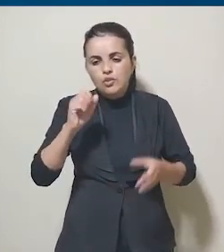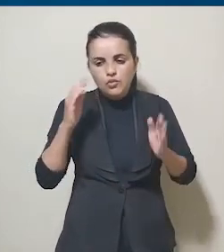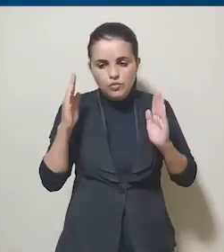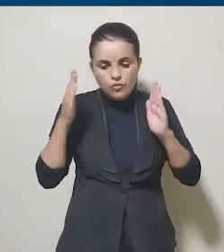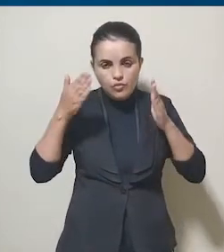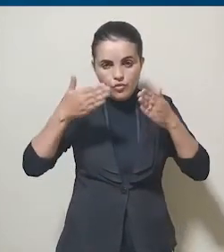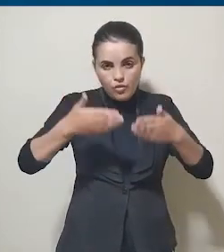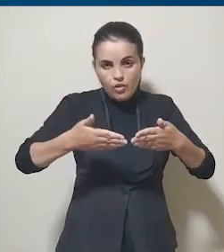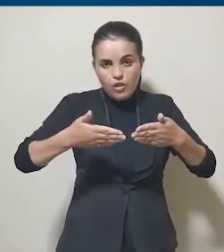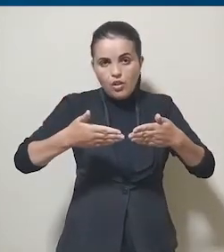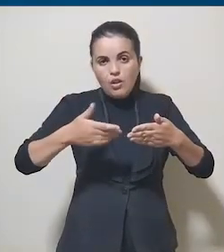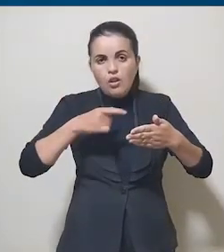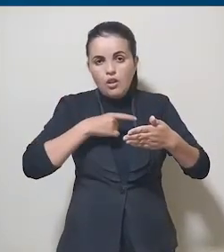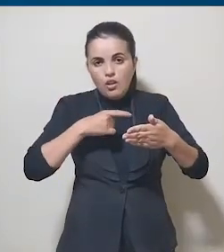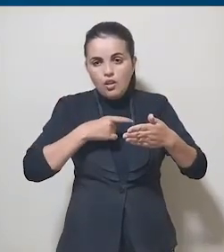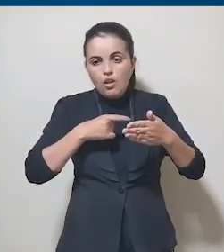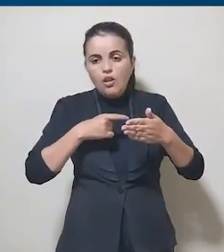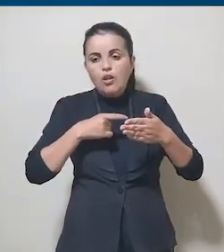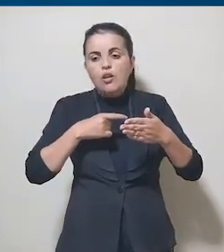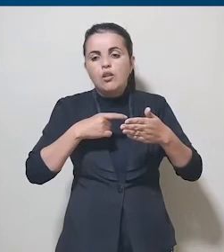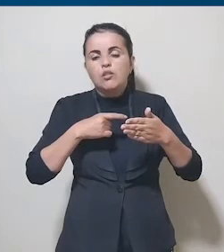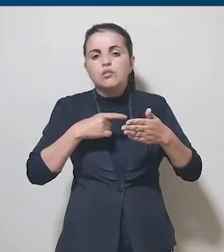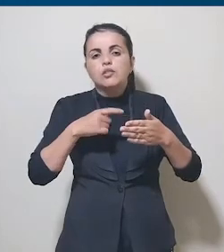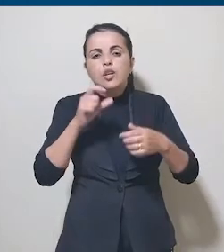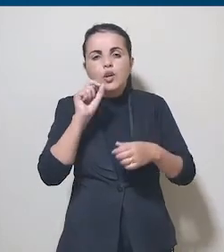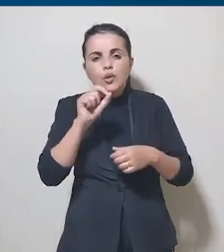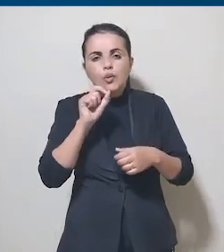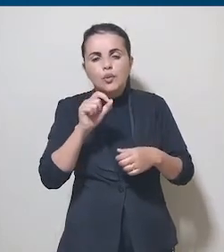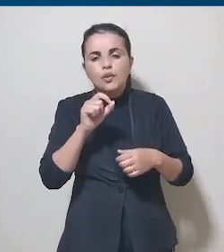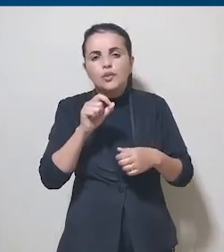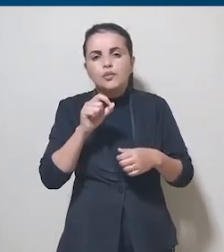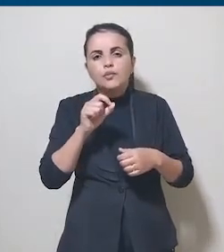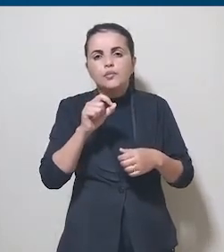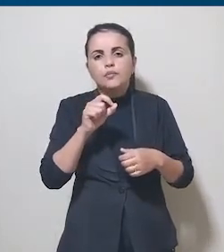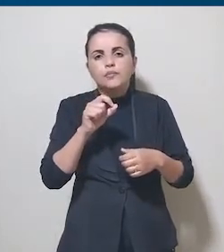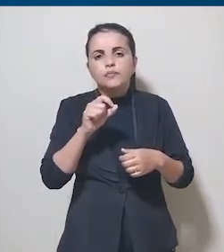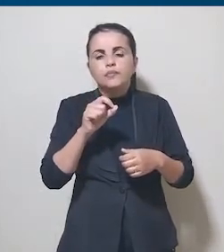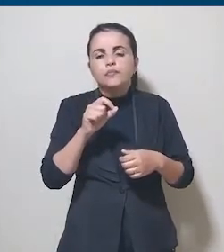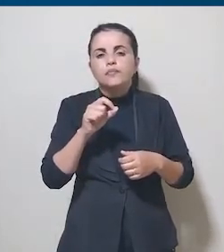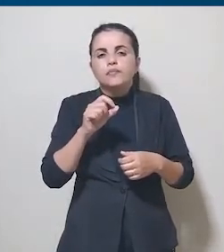gente focar aqui numa situação no qual é o exame de próstata, o teste